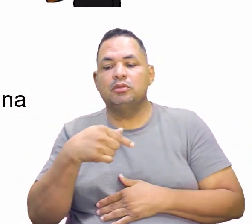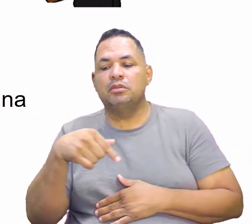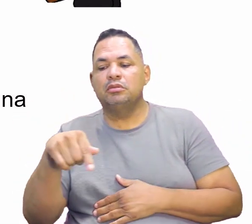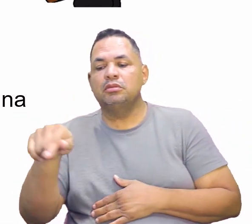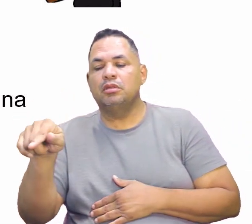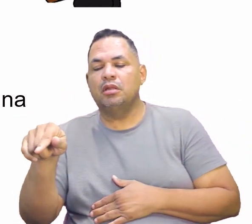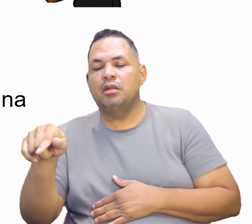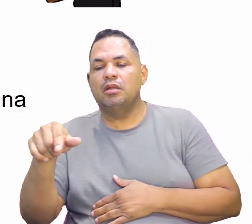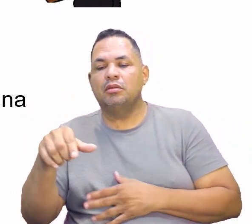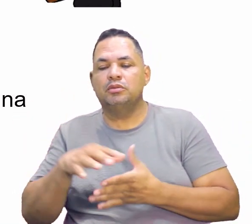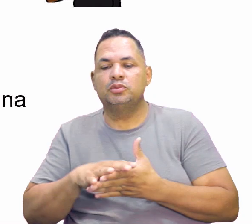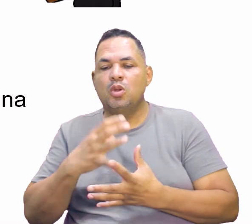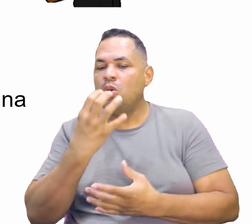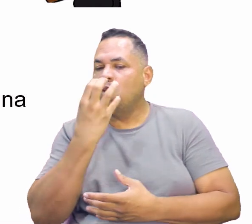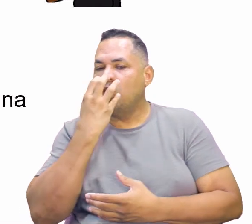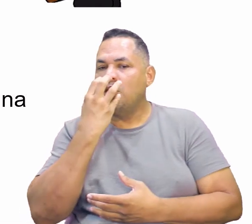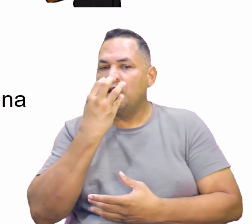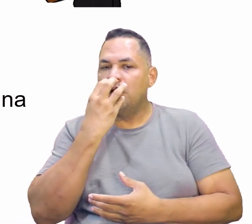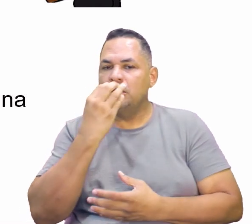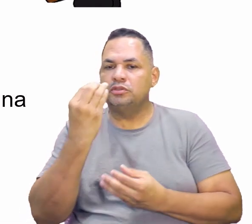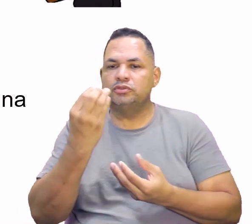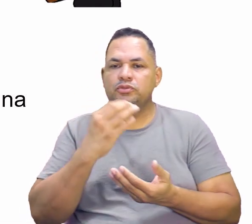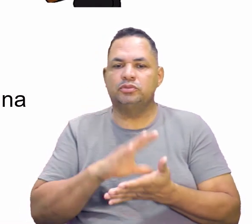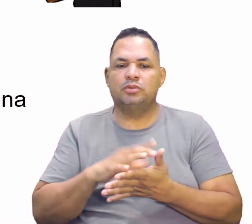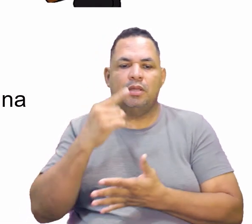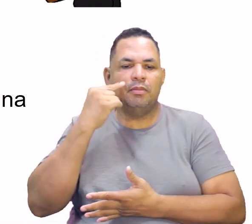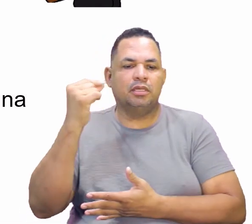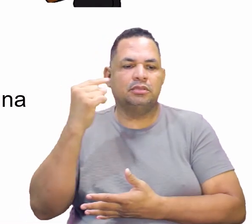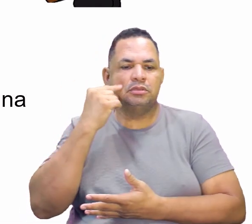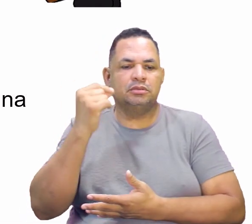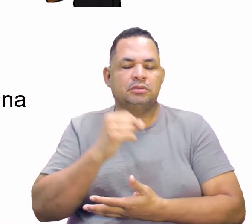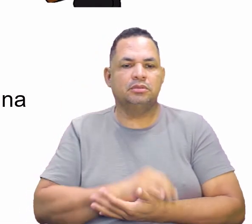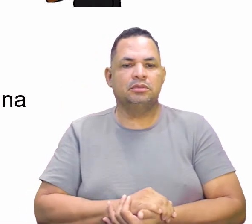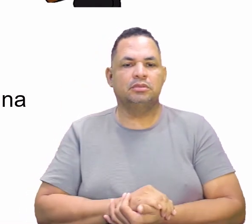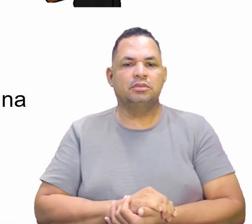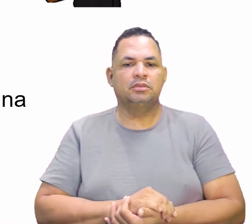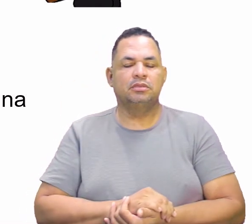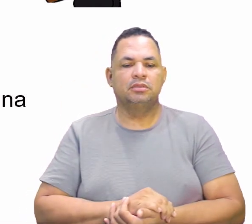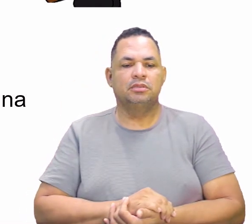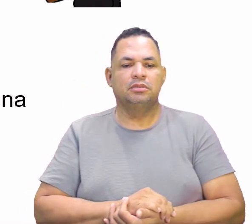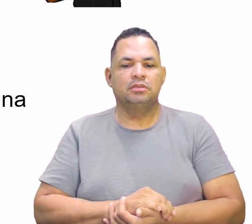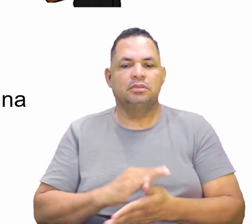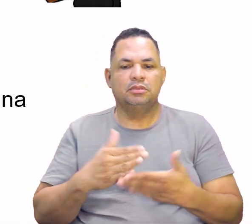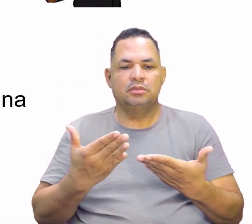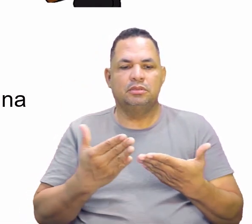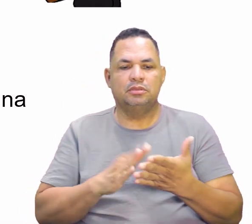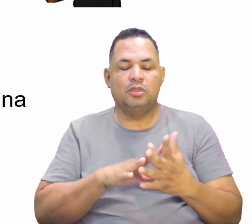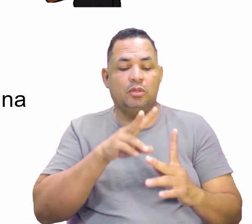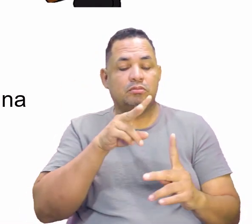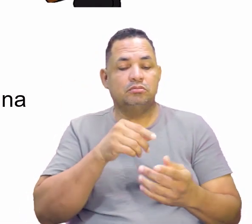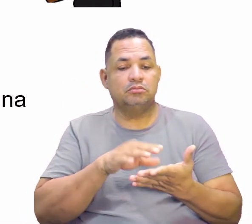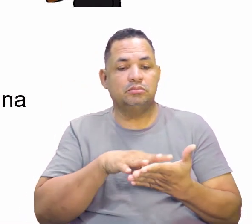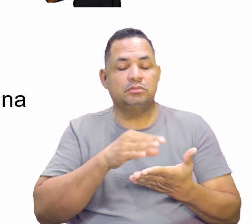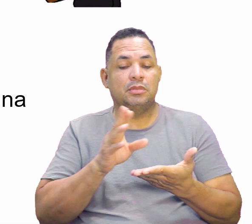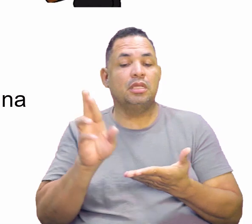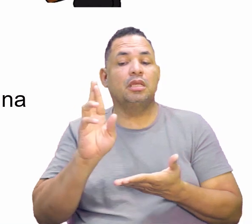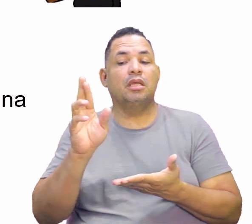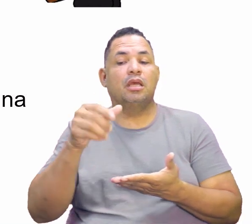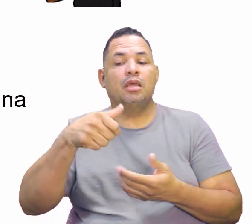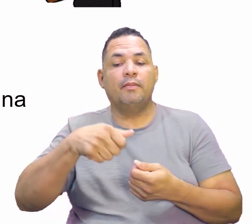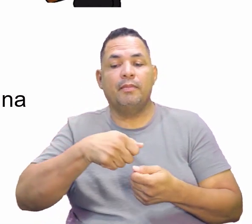para passear. Como é que eu faço para encontrar esse sujeito? À medida que eu faço a leitura, levamos